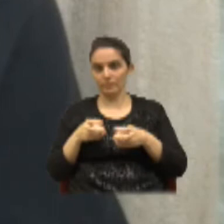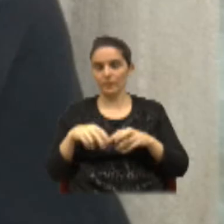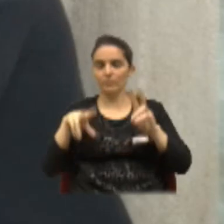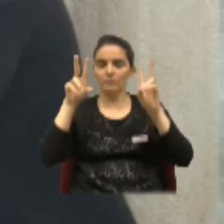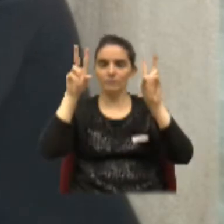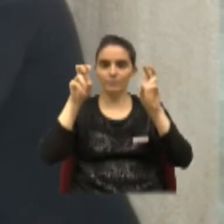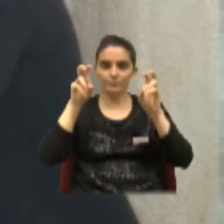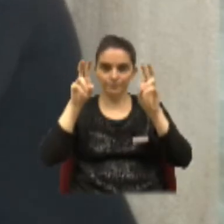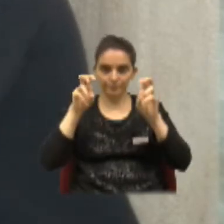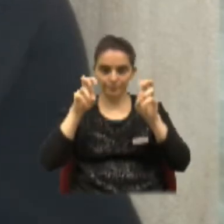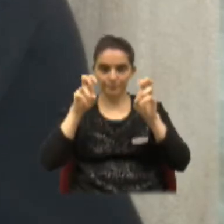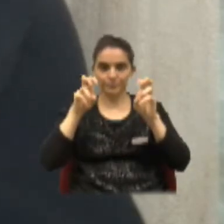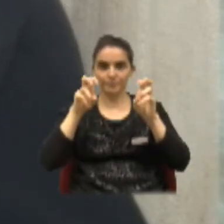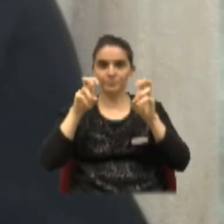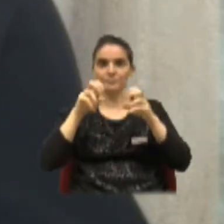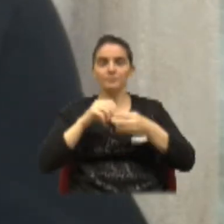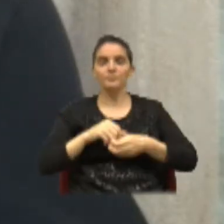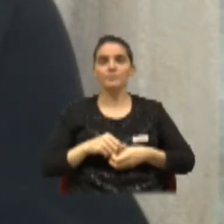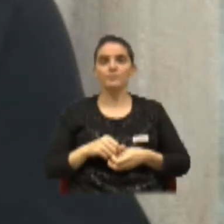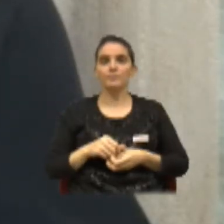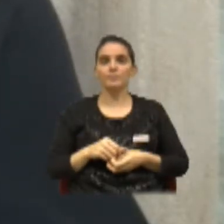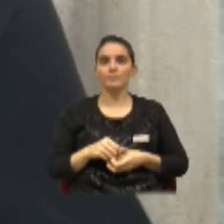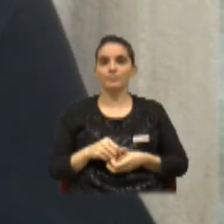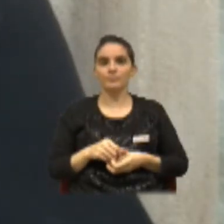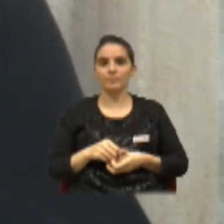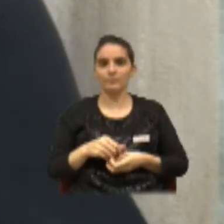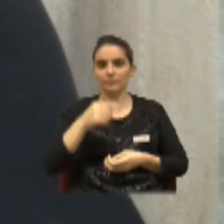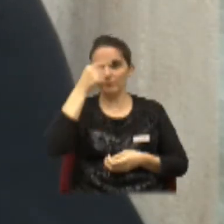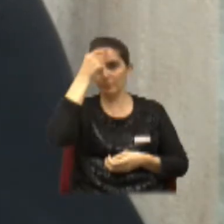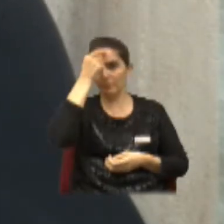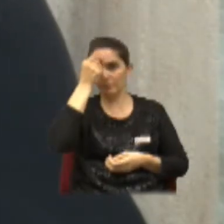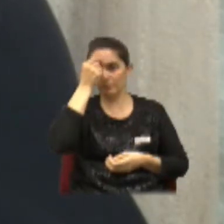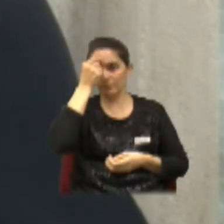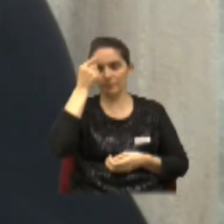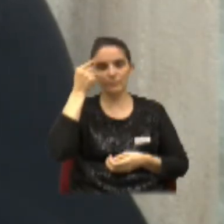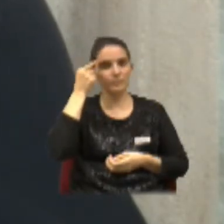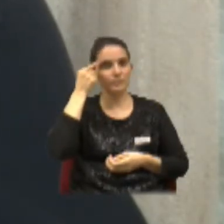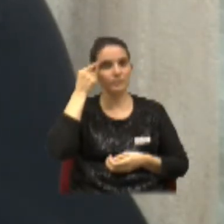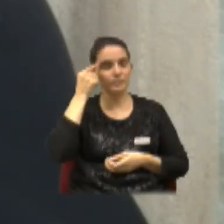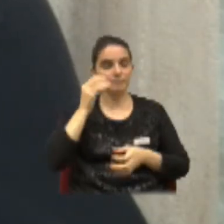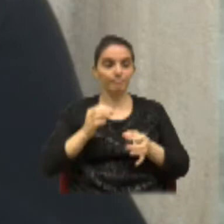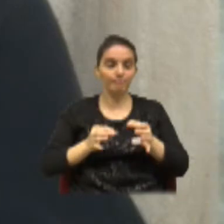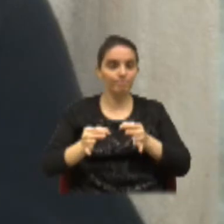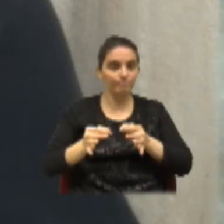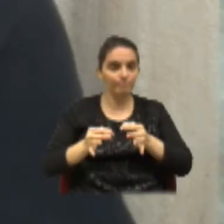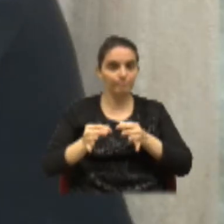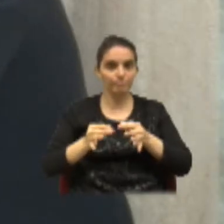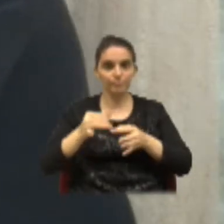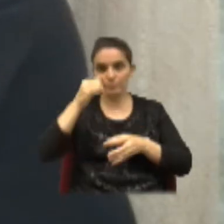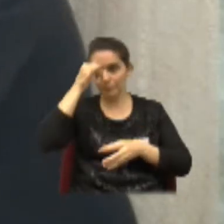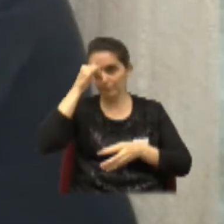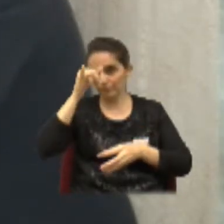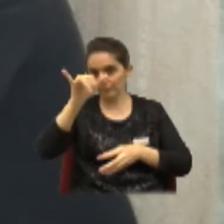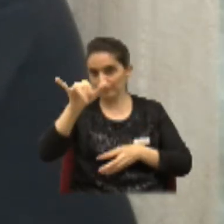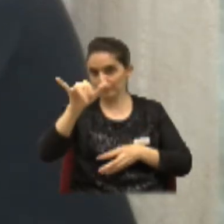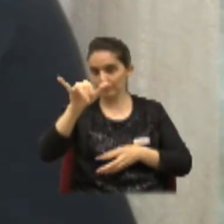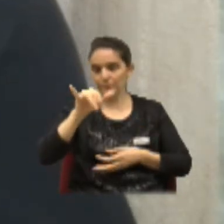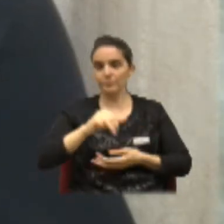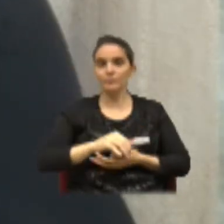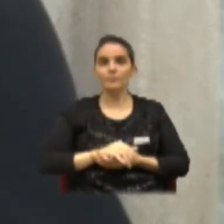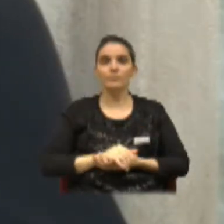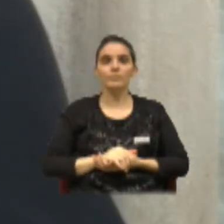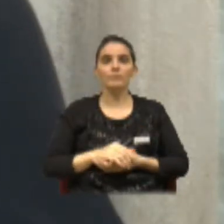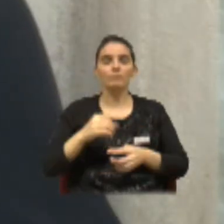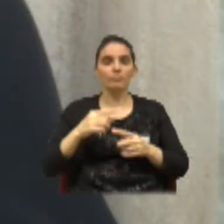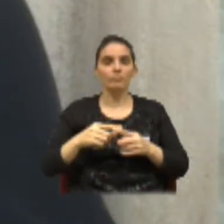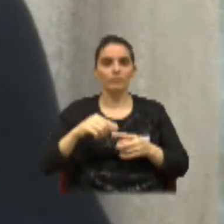assunto que muitas vezes eu tenho feito neste plenário alguns projetos de prevenção, porque